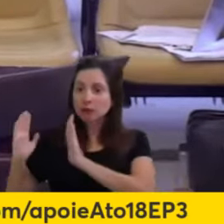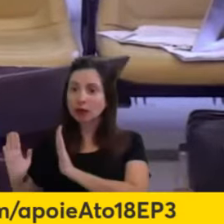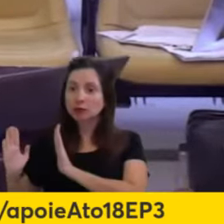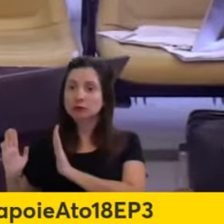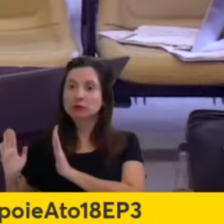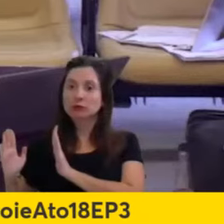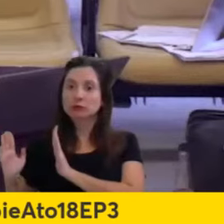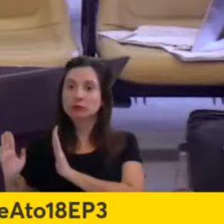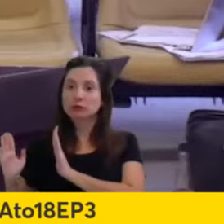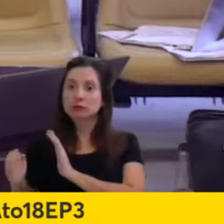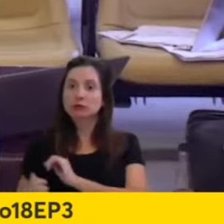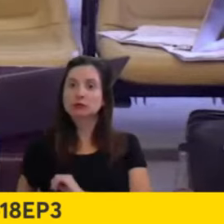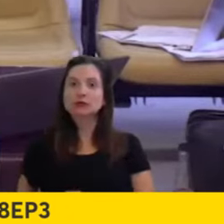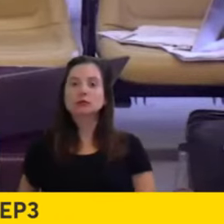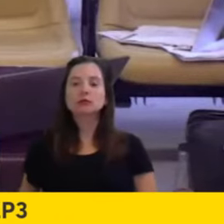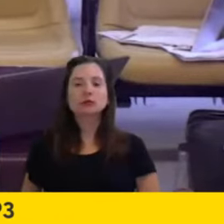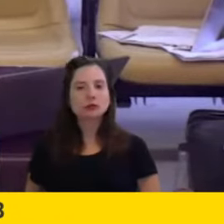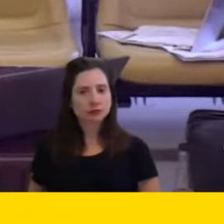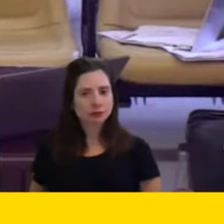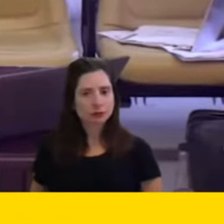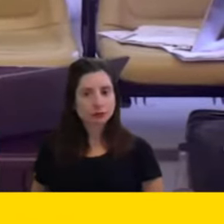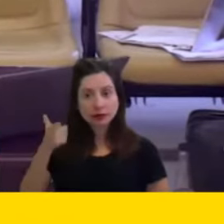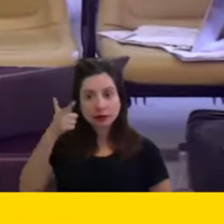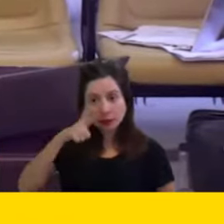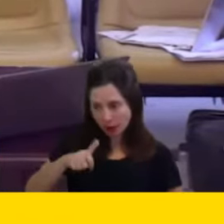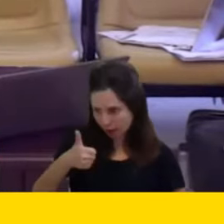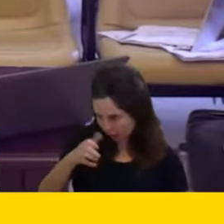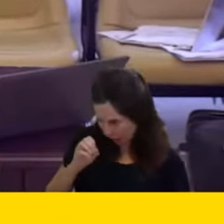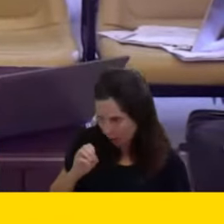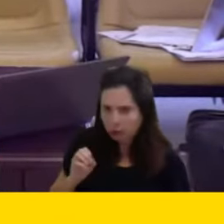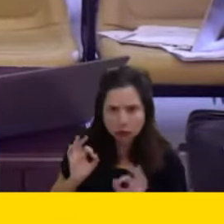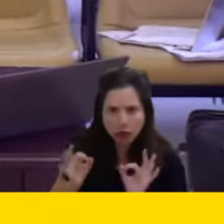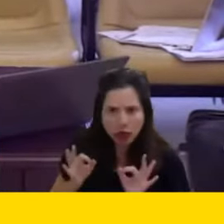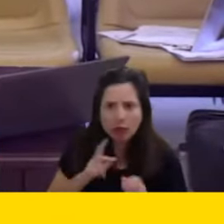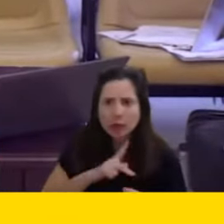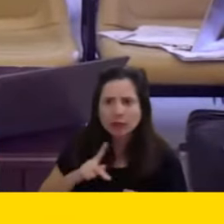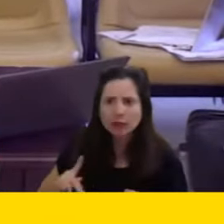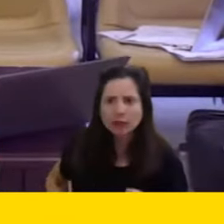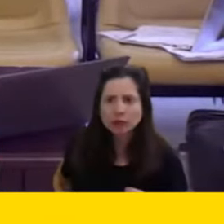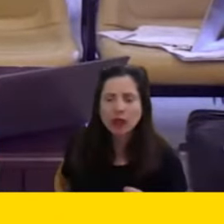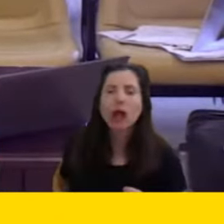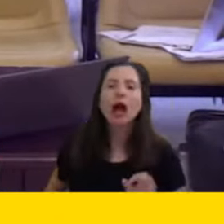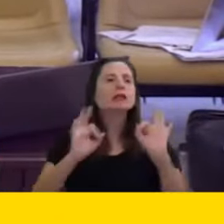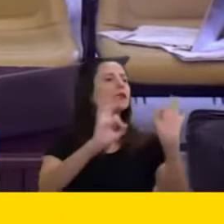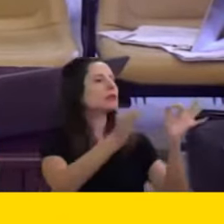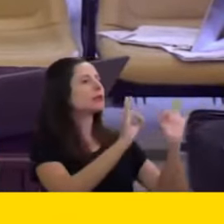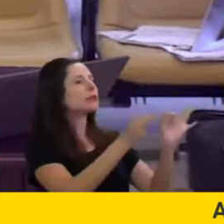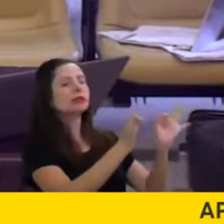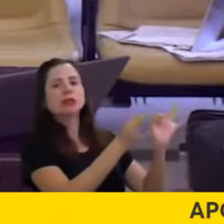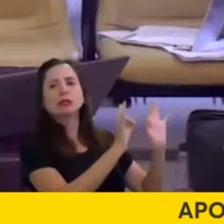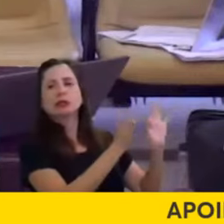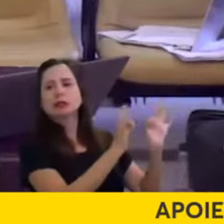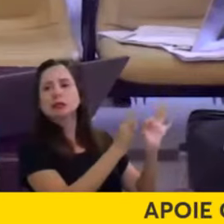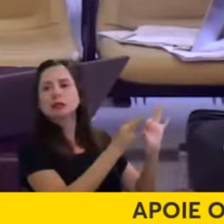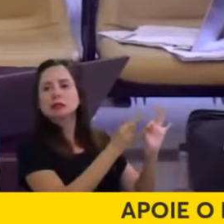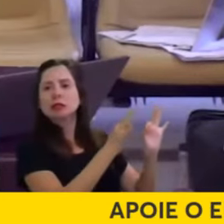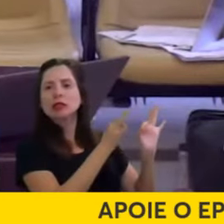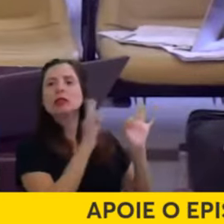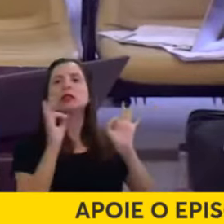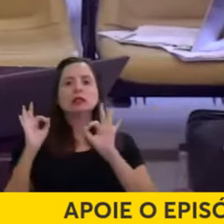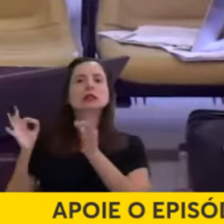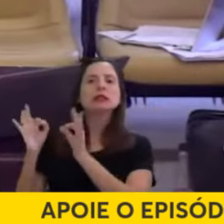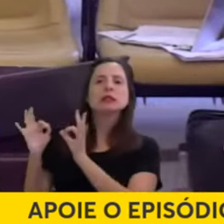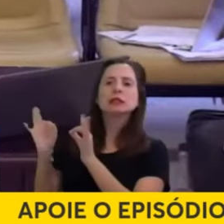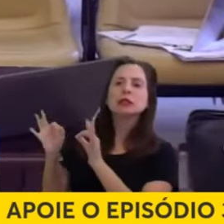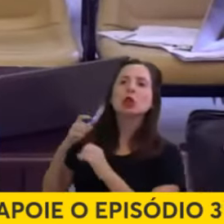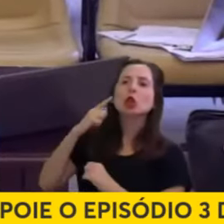timbres não mas tem mais ainda os 10 não tem Presidente Ah sim sim hã sim sim o Dr Cásio